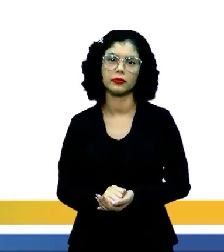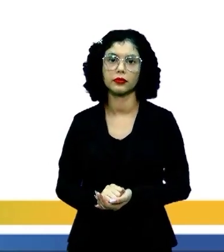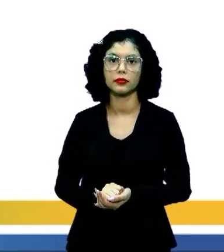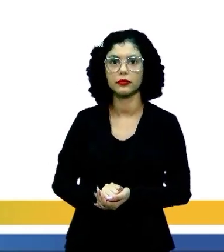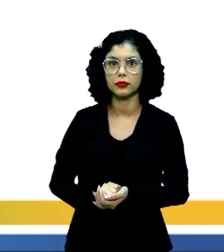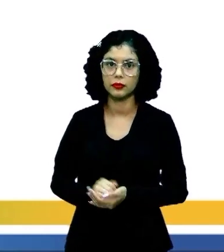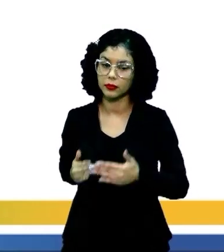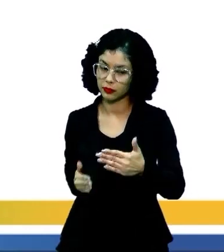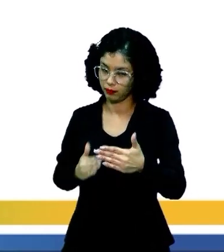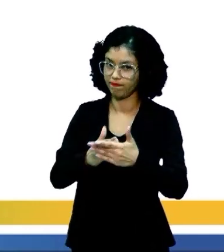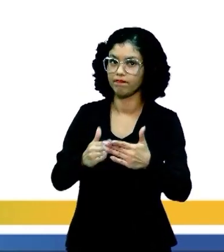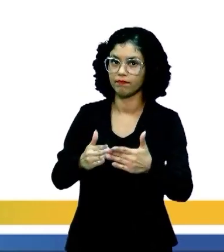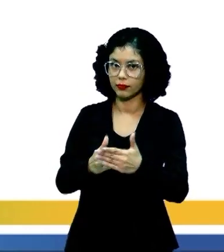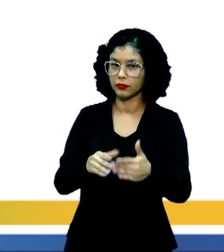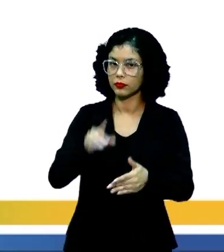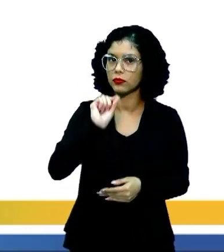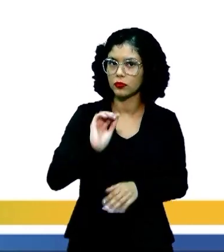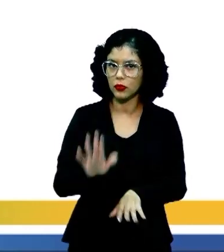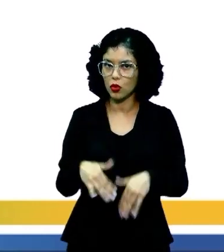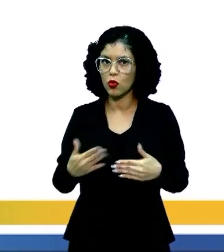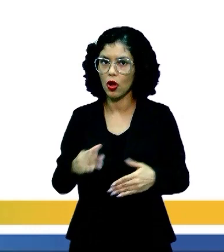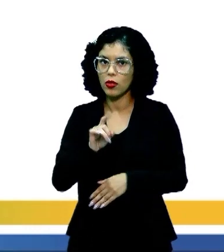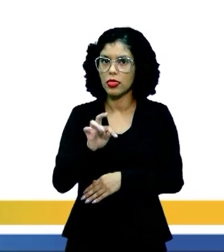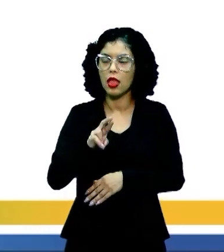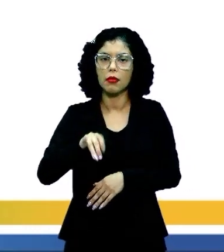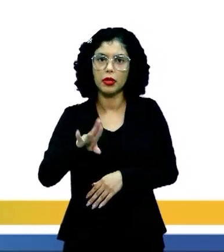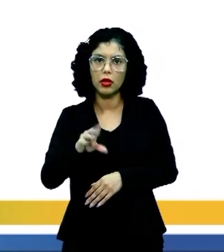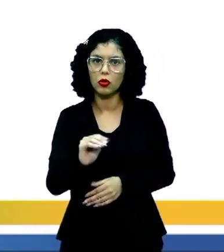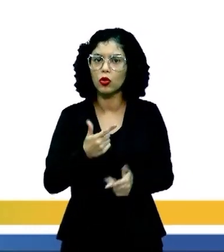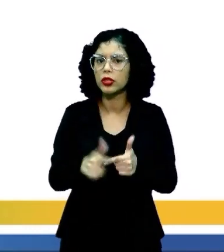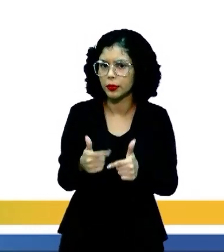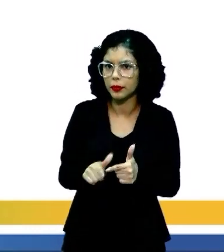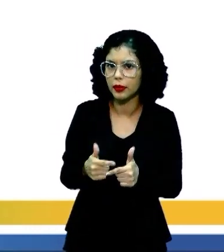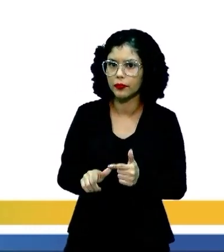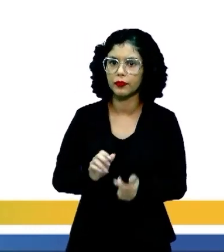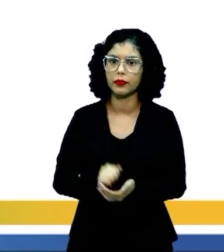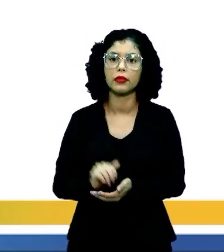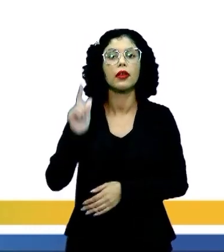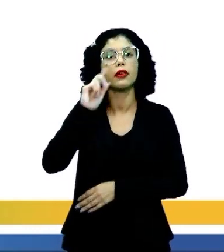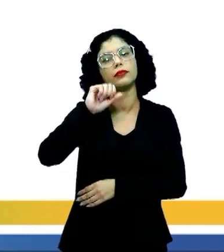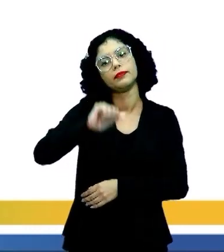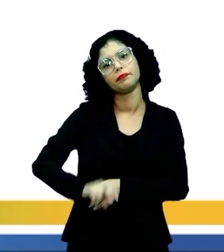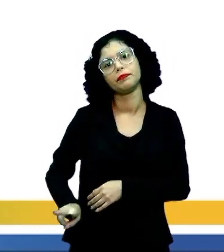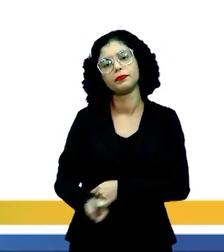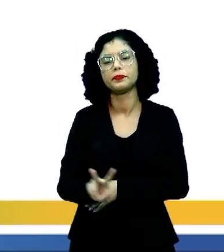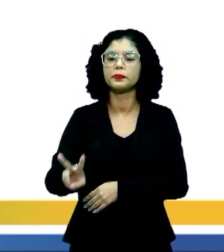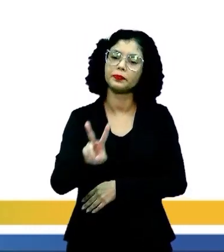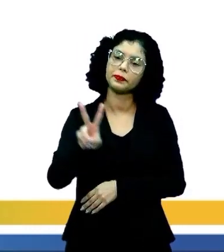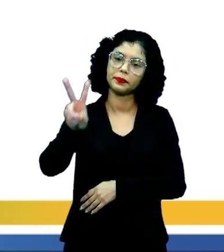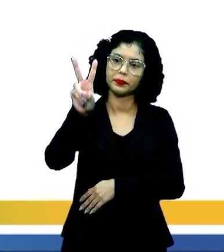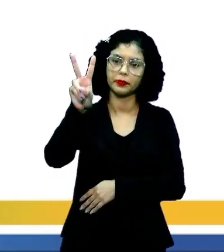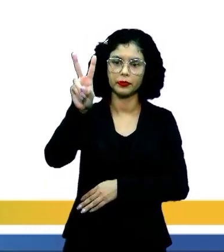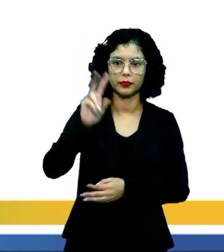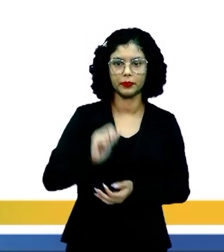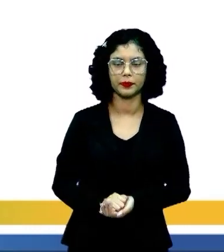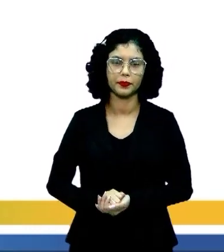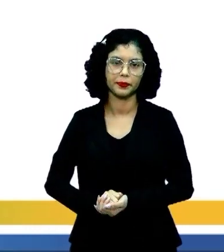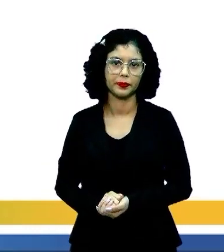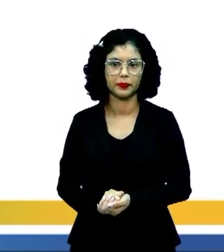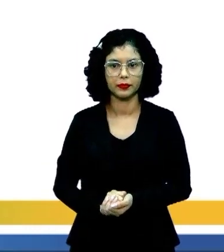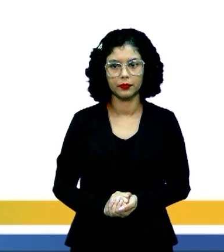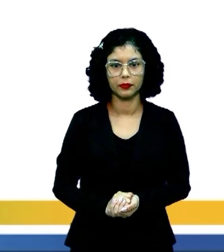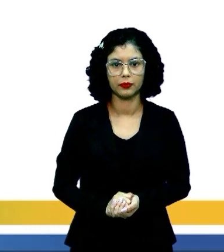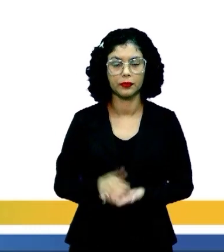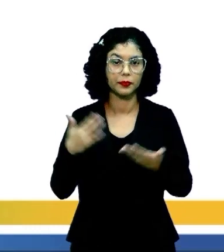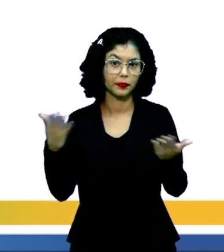um delimitador. Qual o delimitador desse problema? É, sem dúvida, a